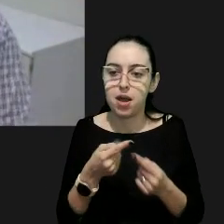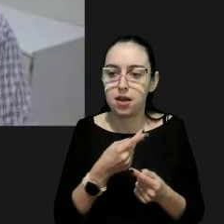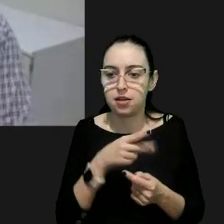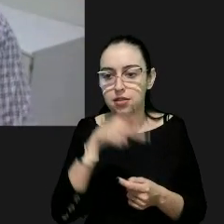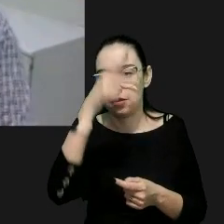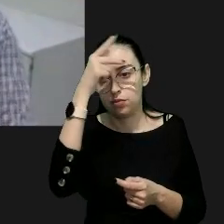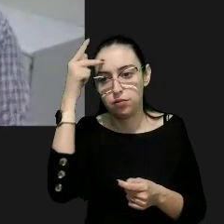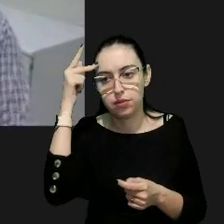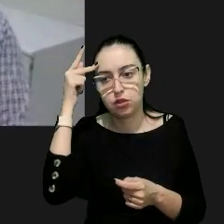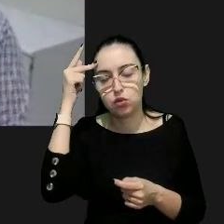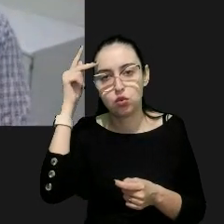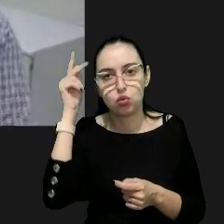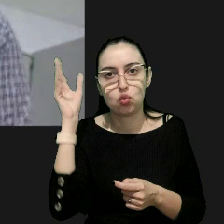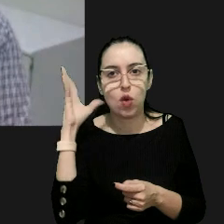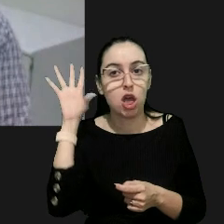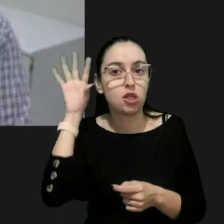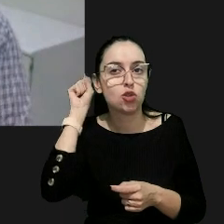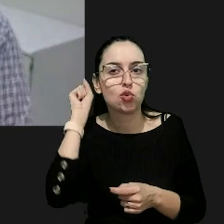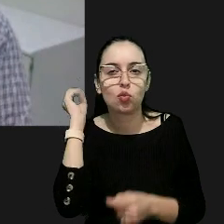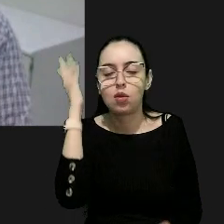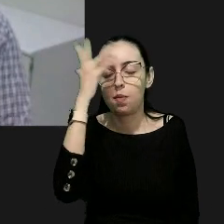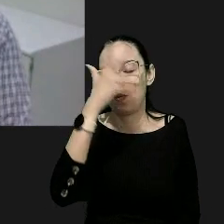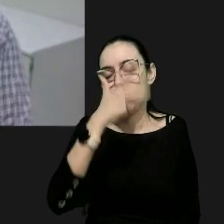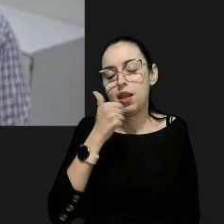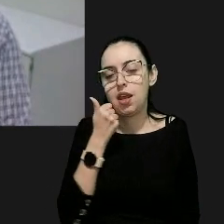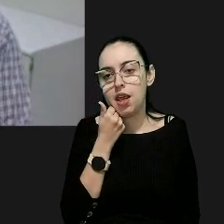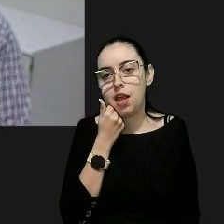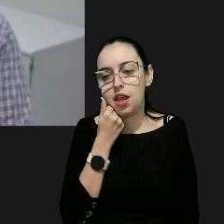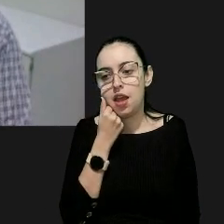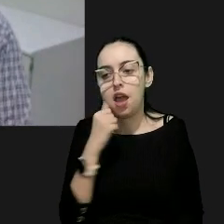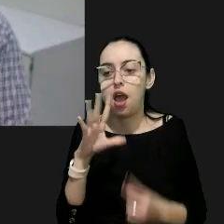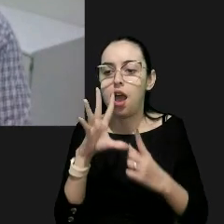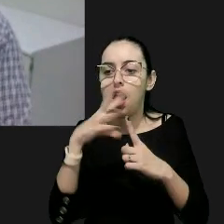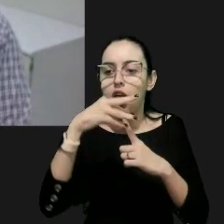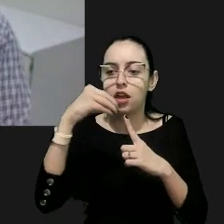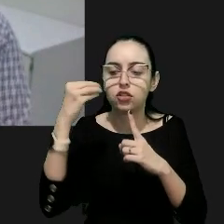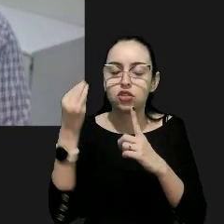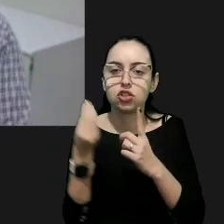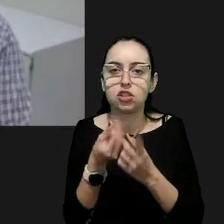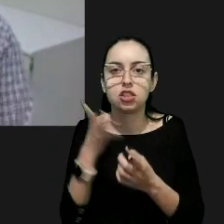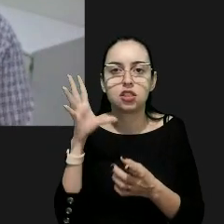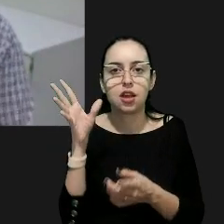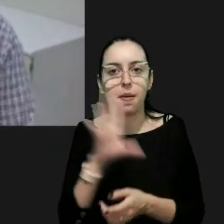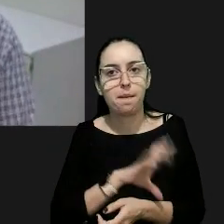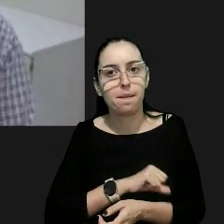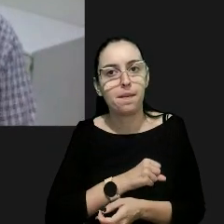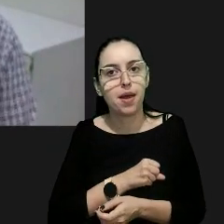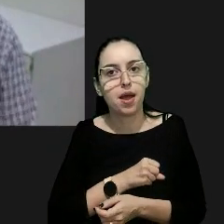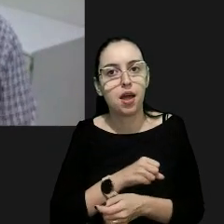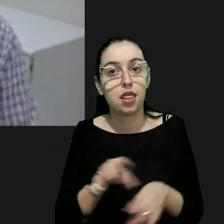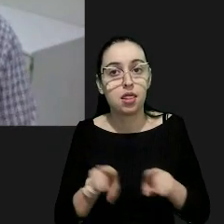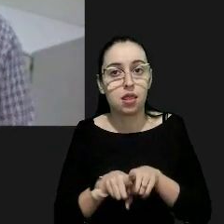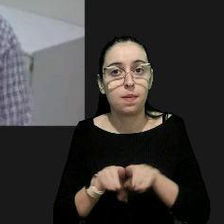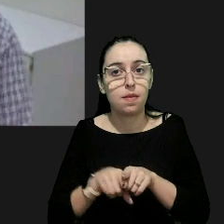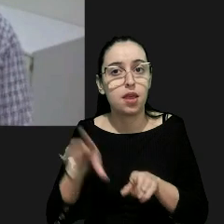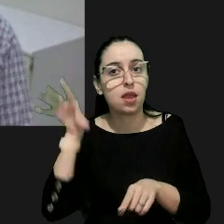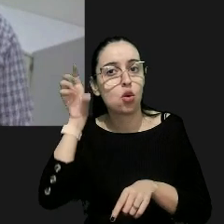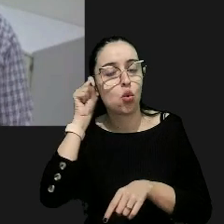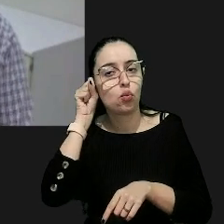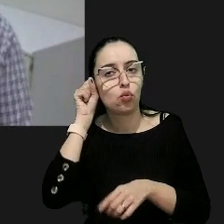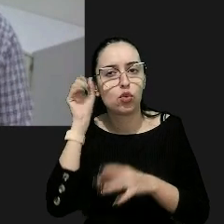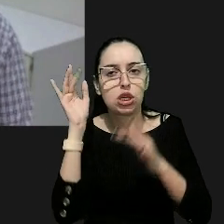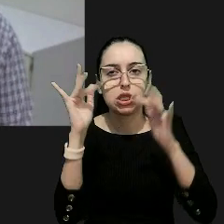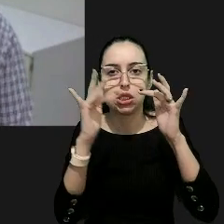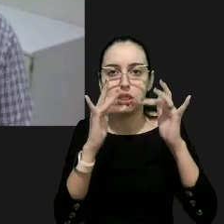bonito, mas a pessoa que escuta bonito. A arte de amar e a arte de